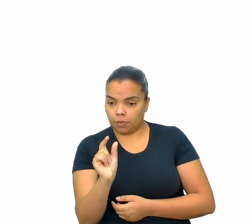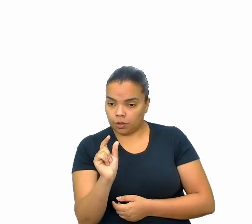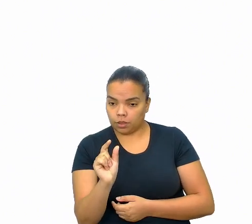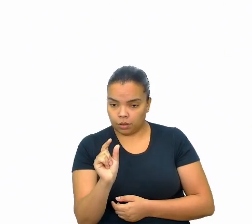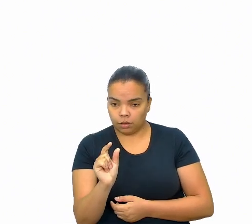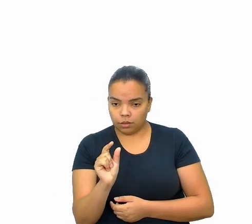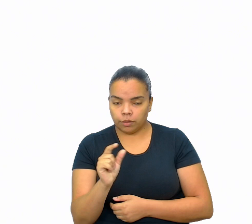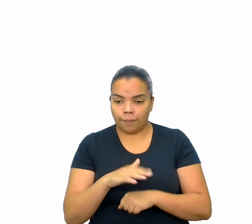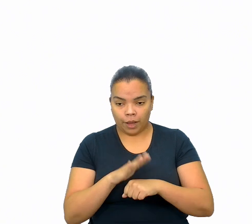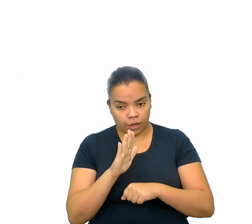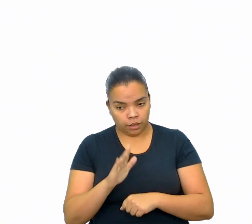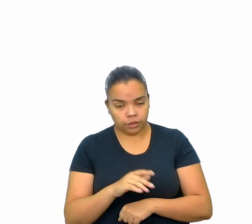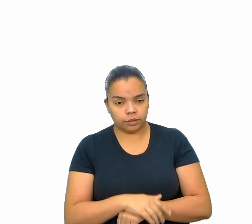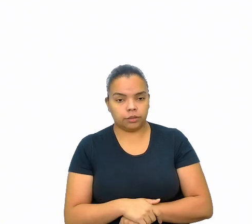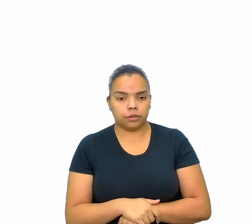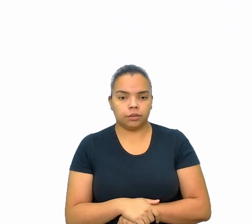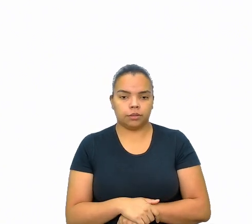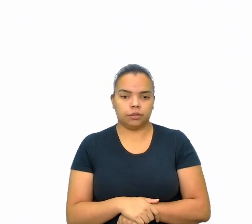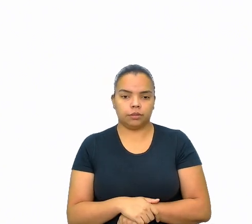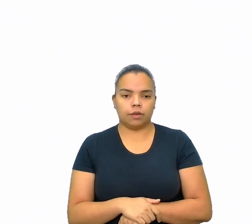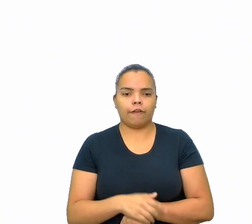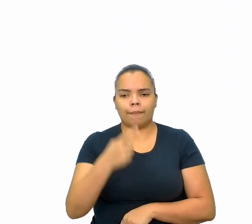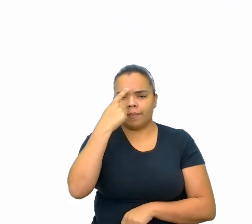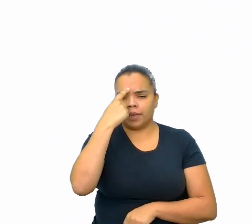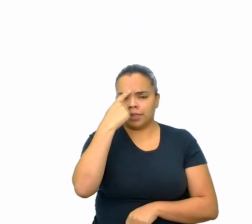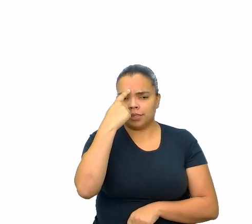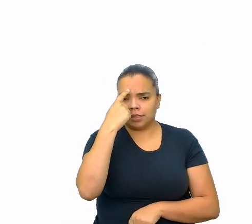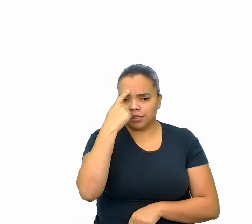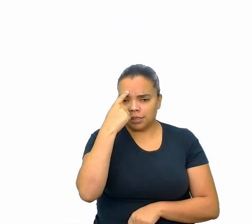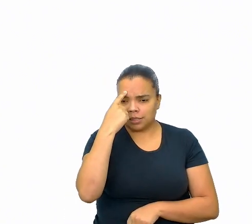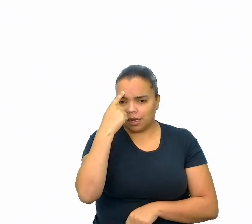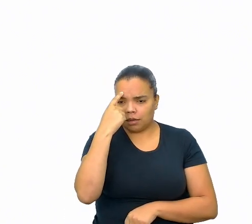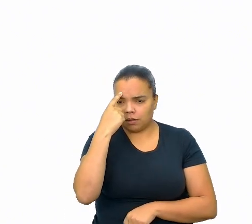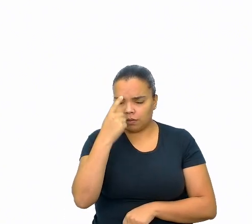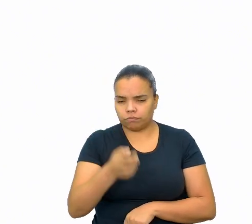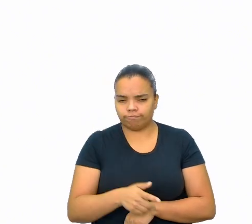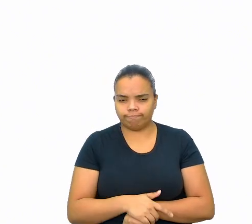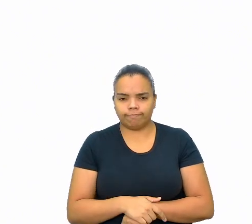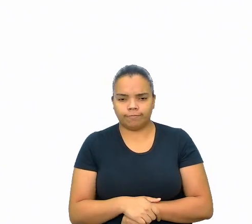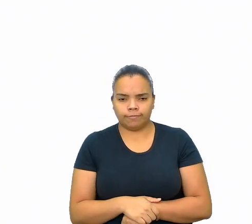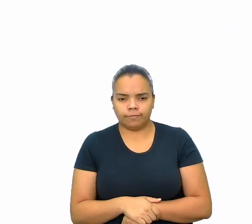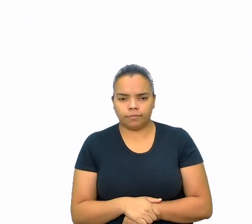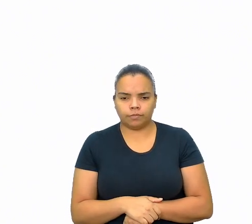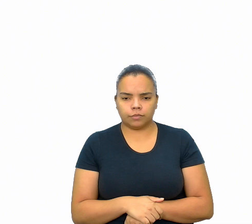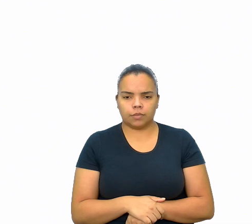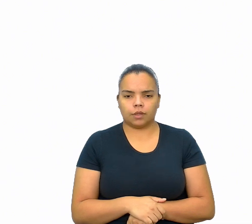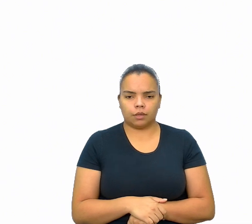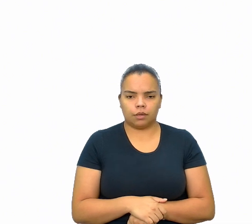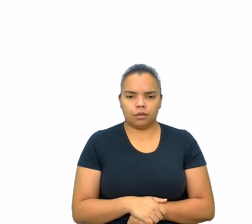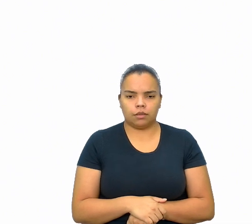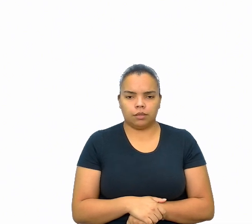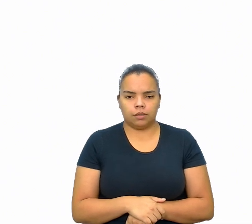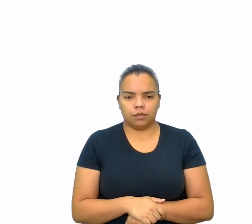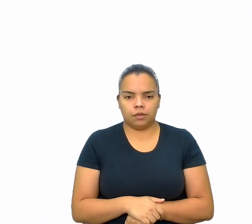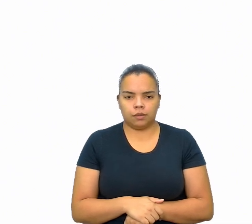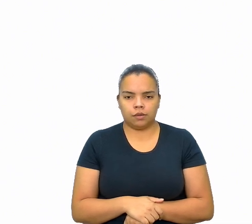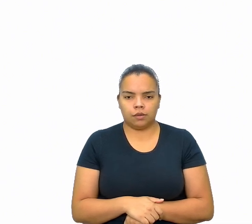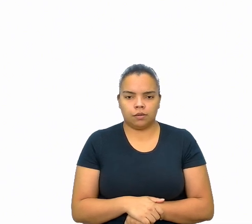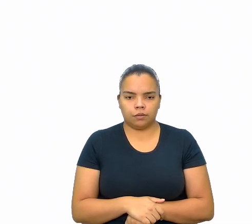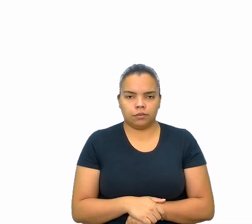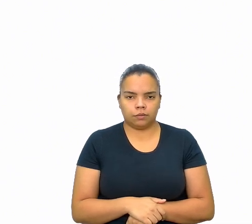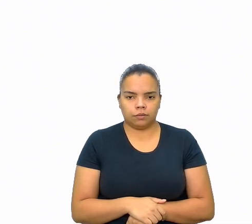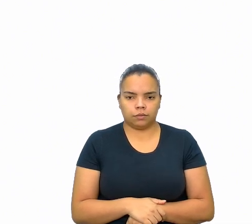né, sobre isso, a gente vai pensar um pouco sobre a sondagem, tá?